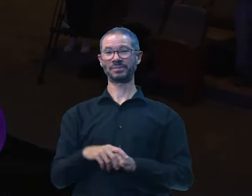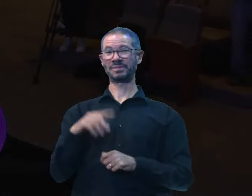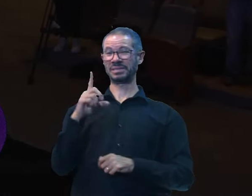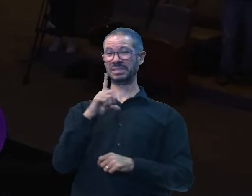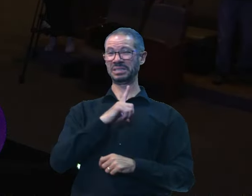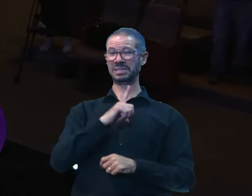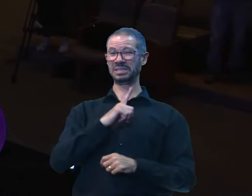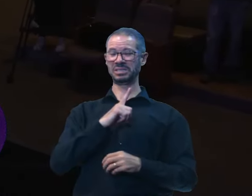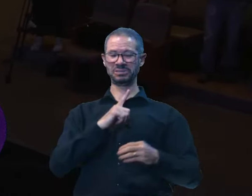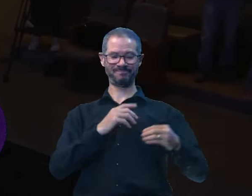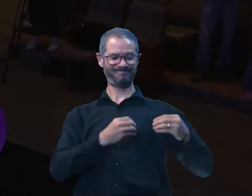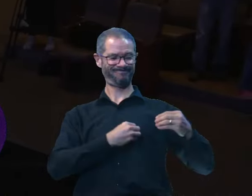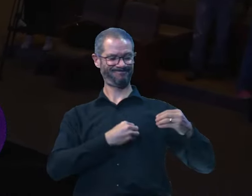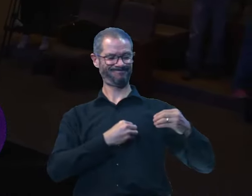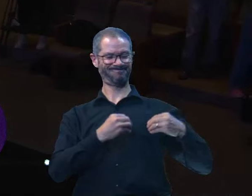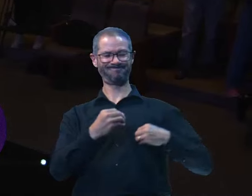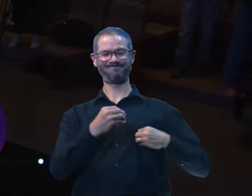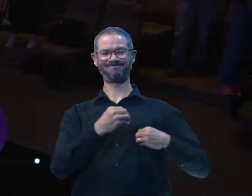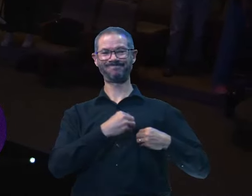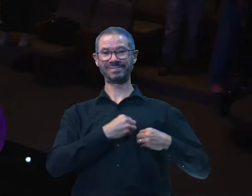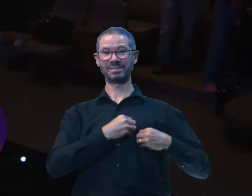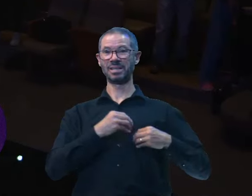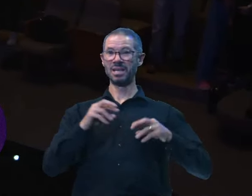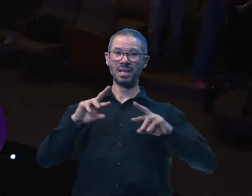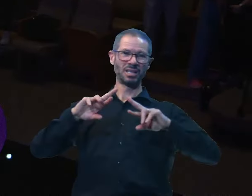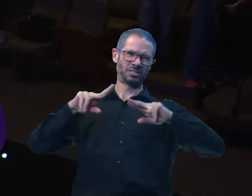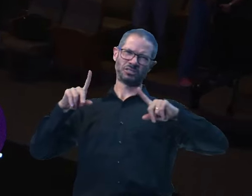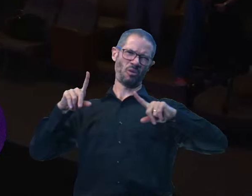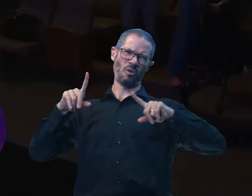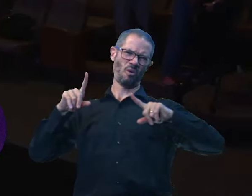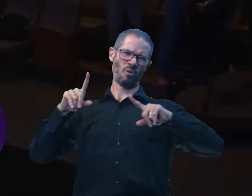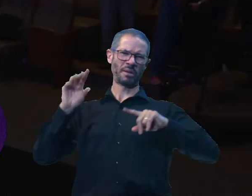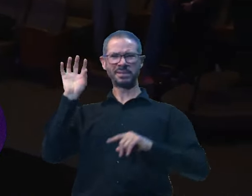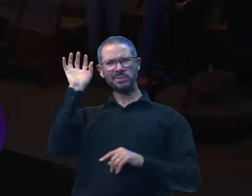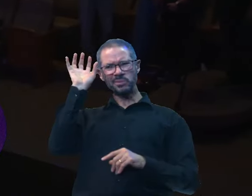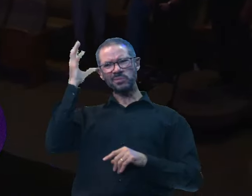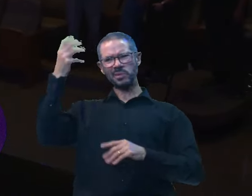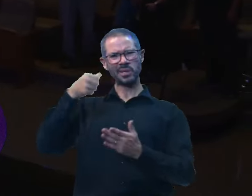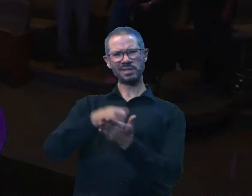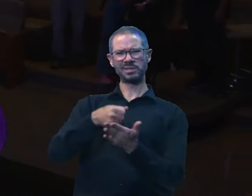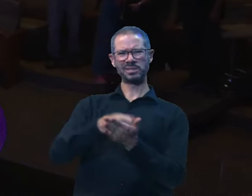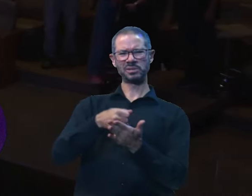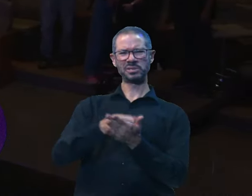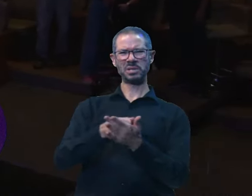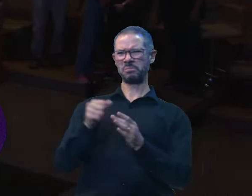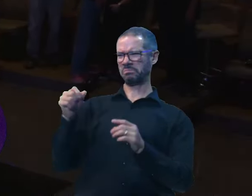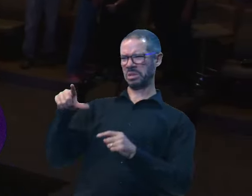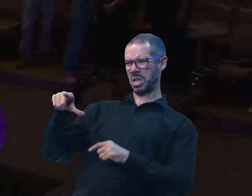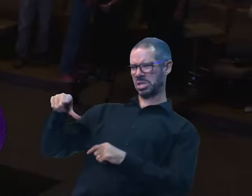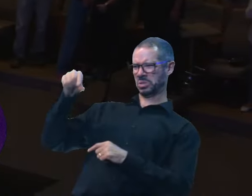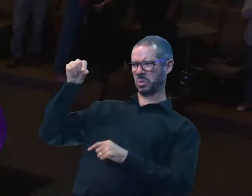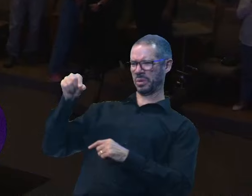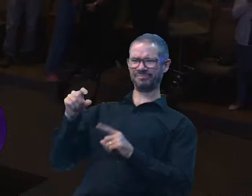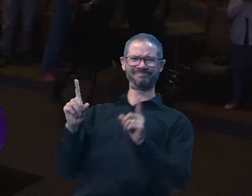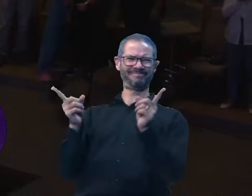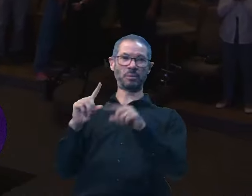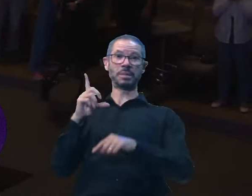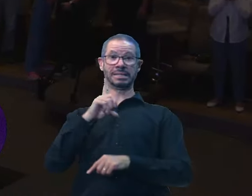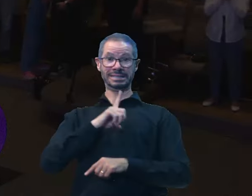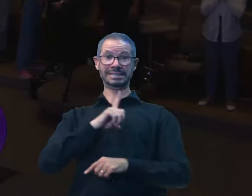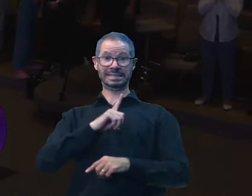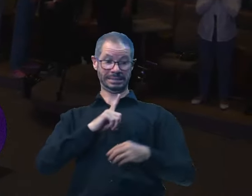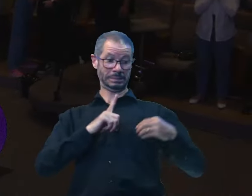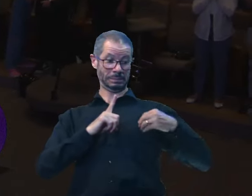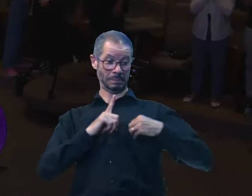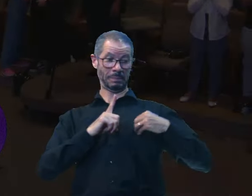Existe pecado nisso. Não é só uma decisão, não é facultativo. Existe